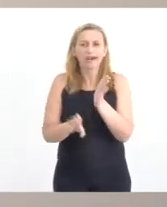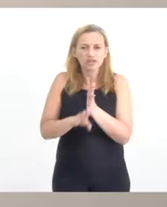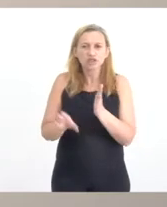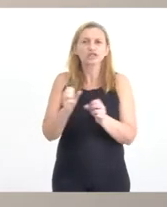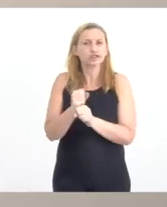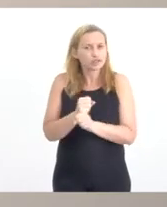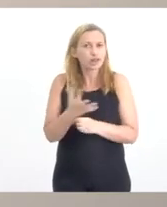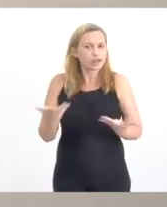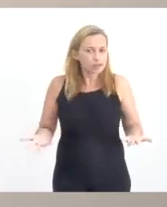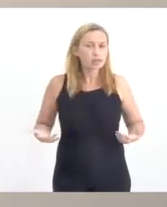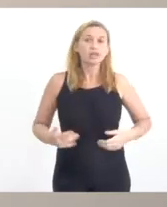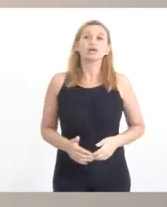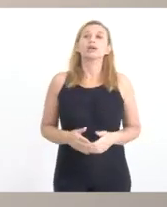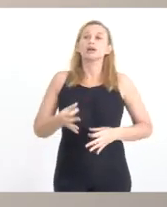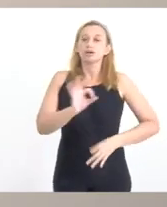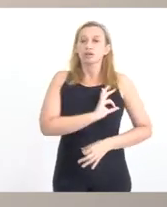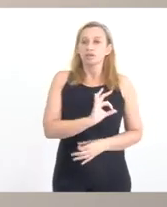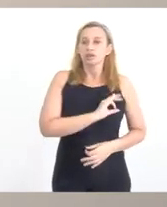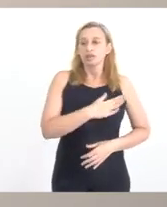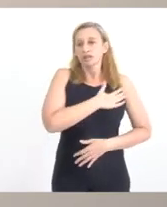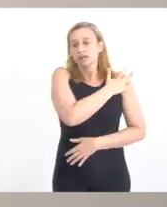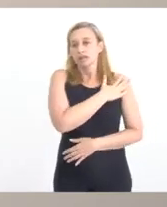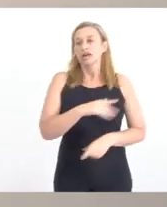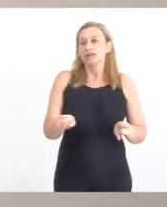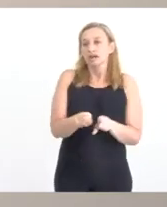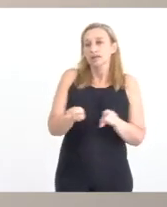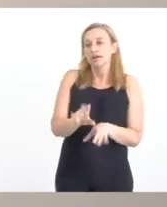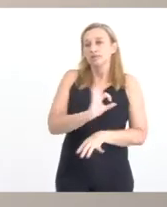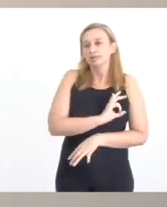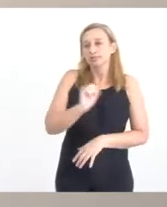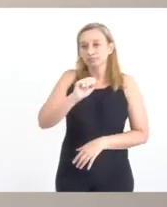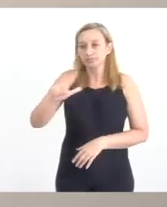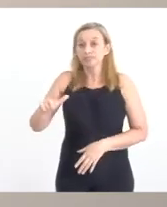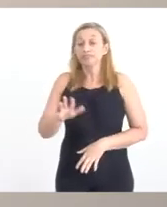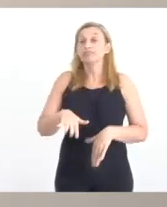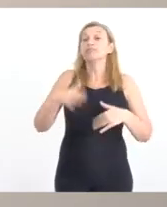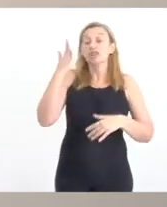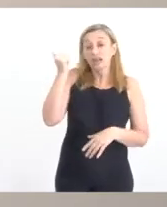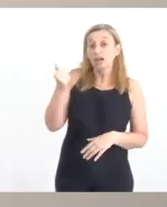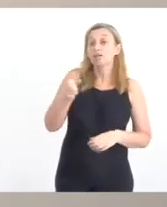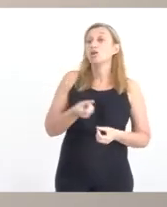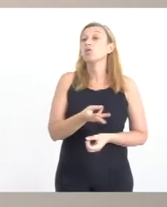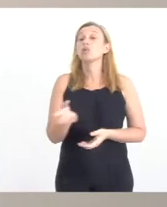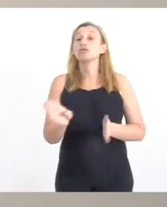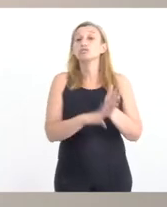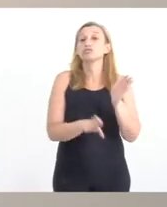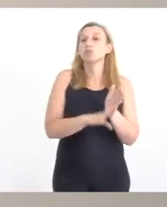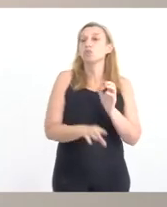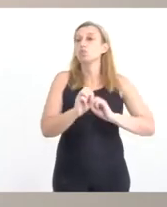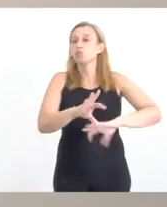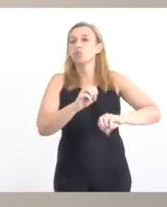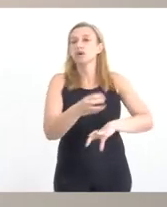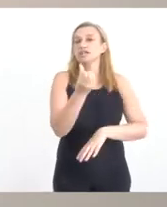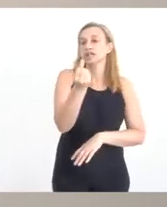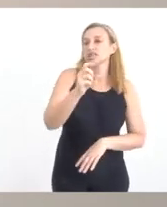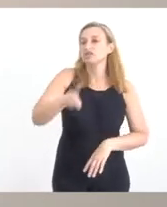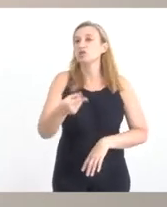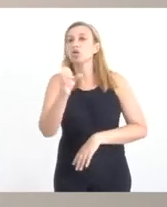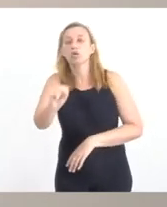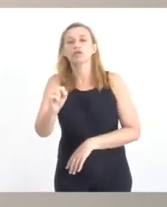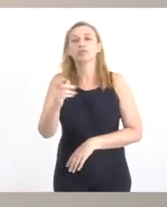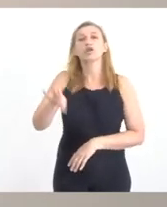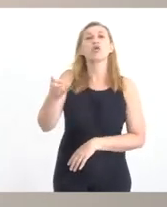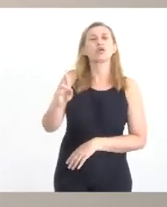já gastos esse ano com a polícia militar EA Polícia Civil sabe quanto foi gasto em educação vocês igual oito bilhões